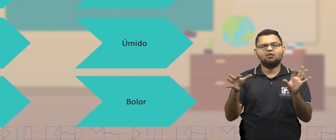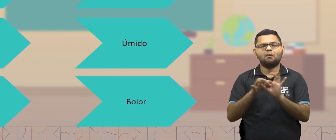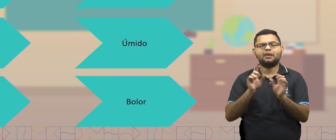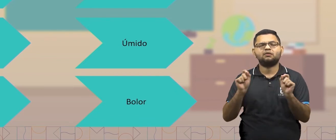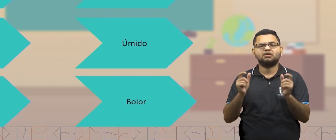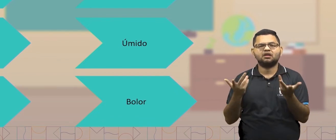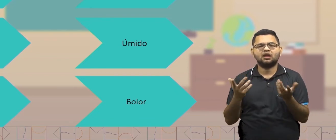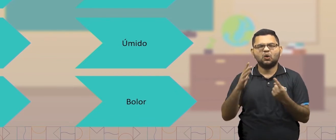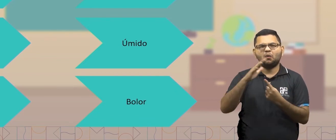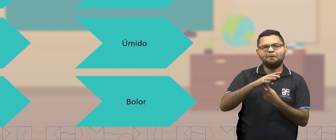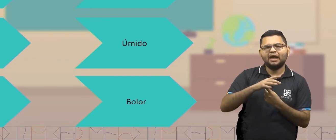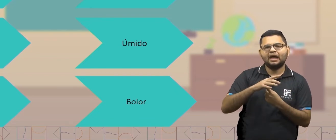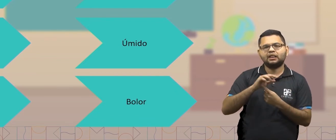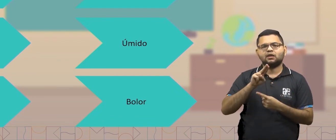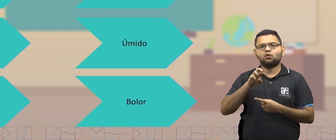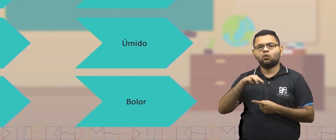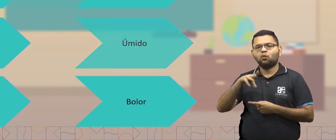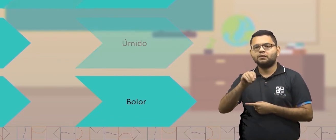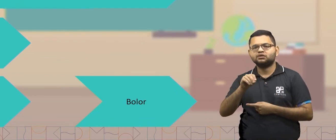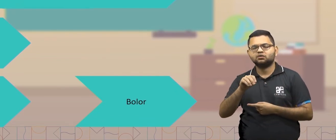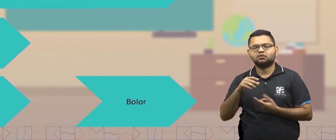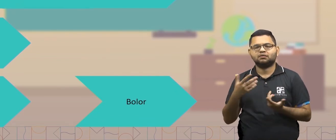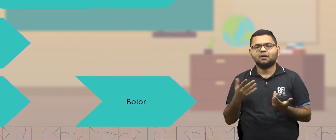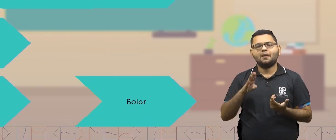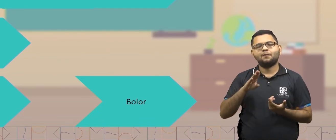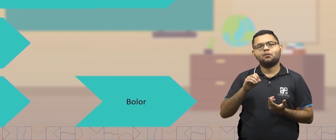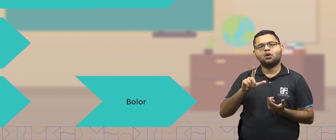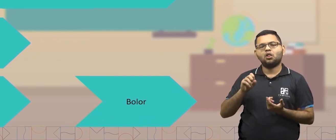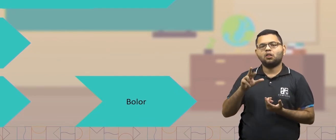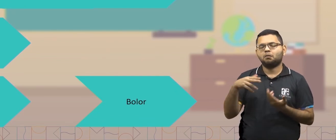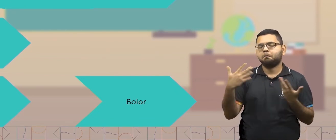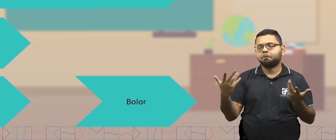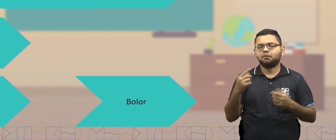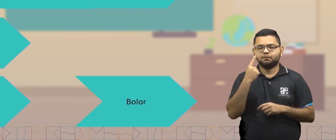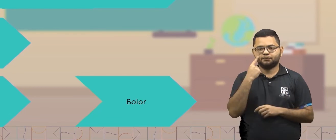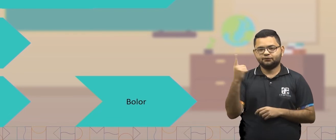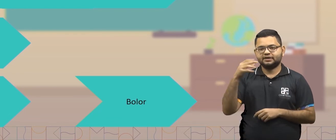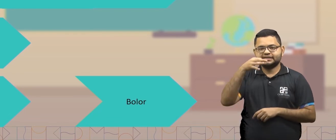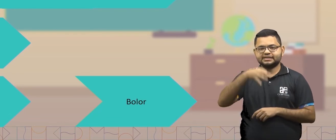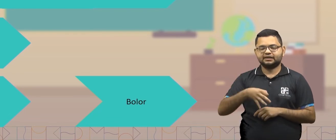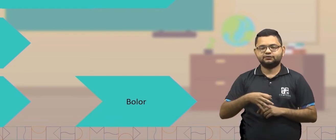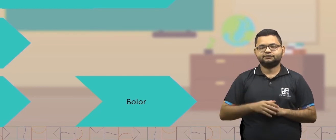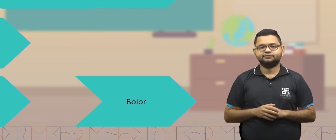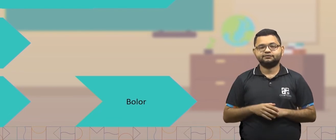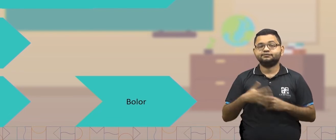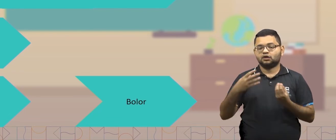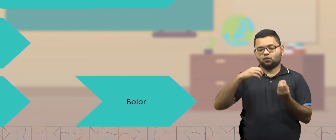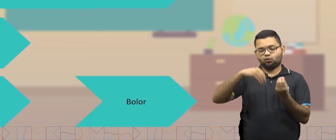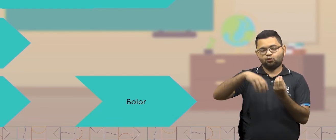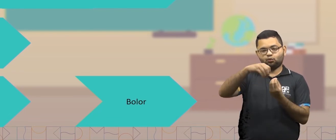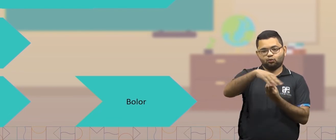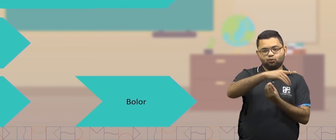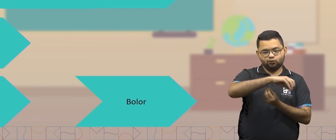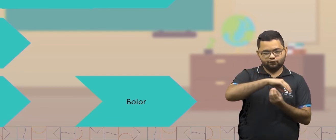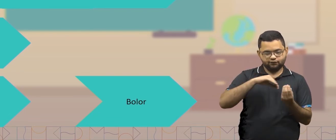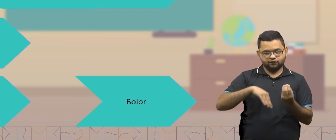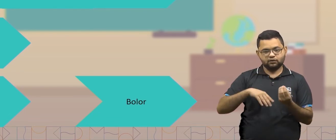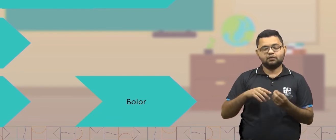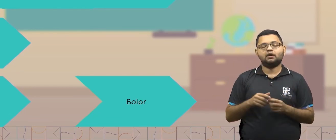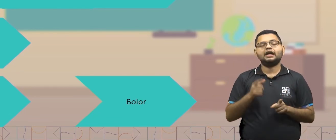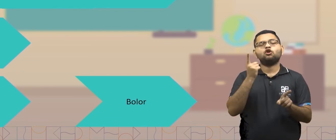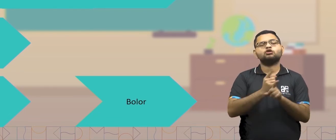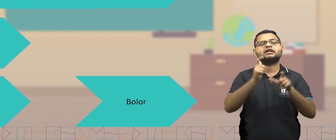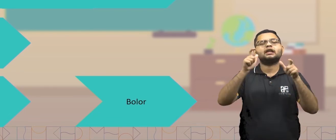bolor? Vamos à resposta correta. Úmido. Os fungos são seres vivos que podem ser encontrados